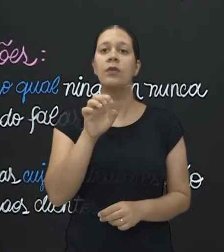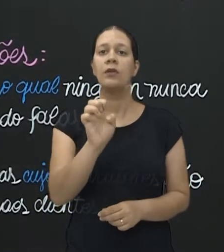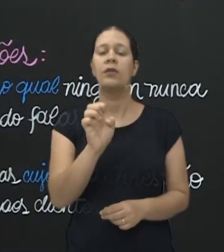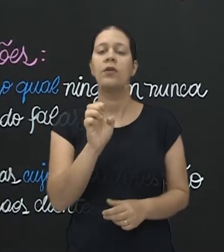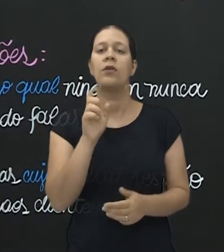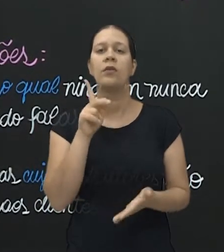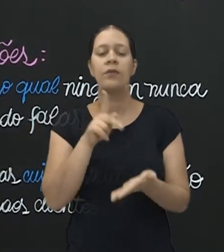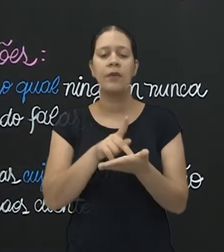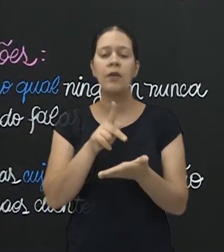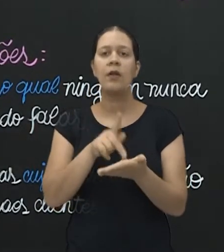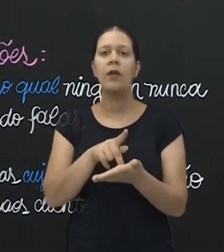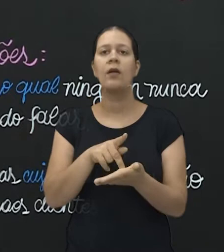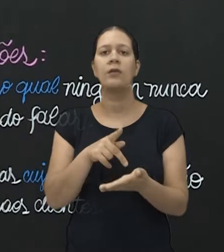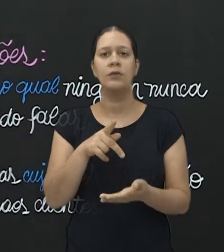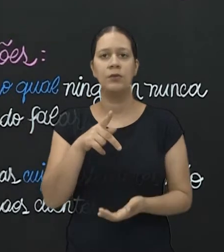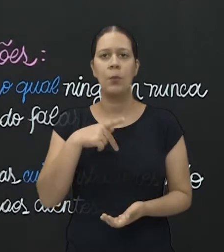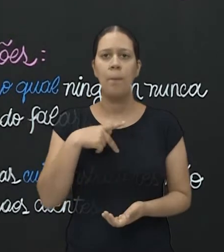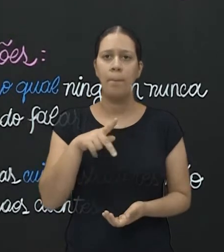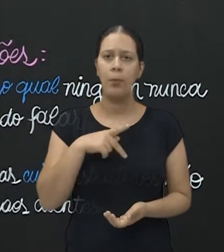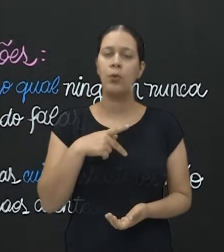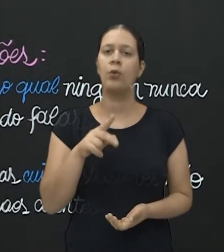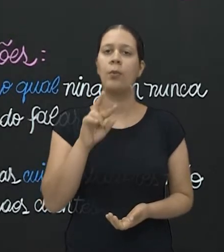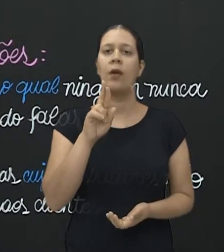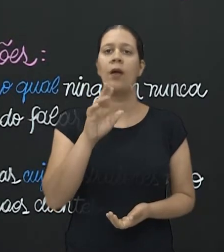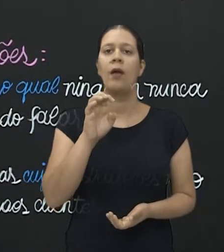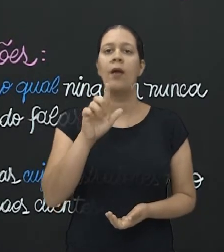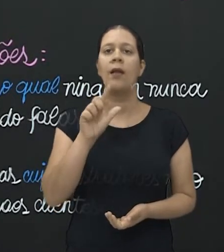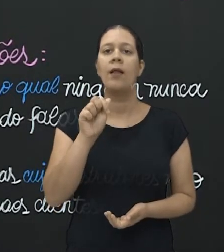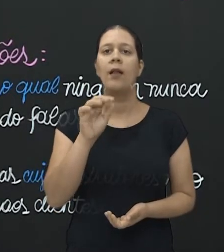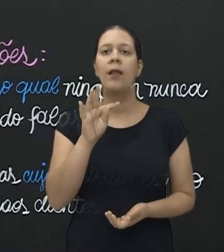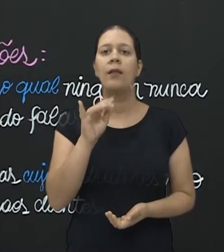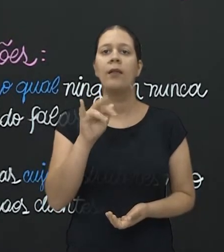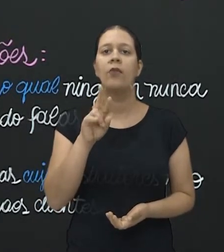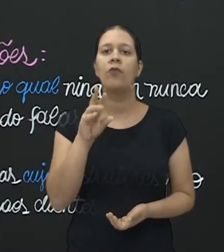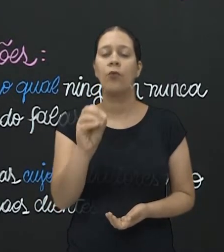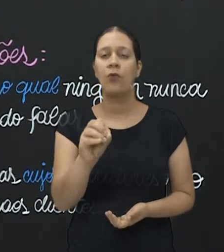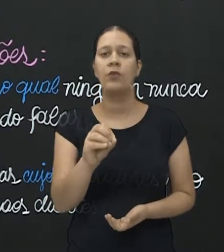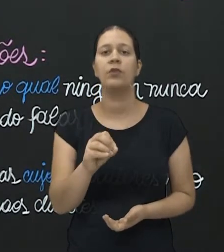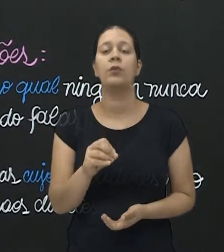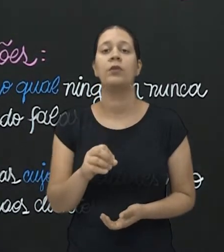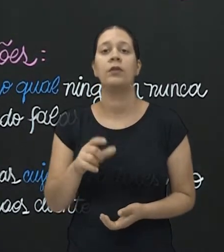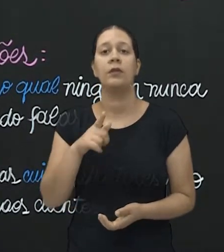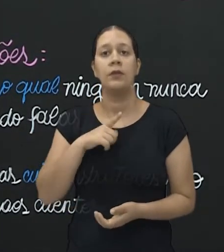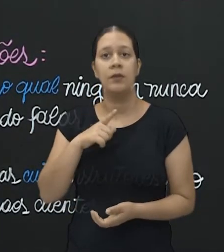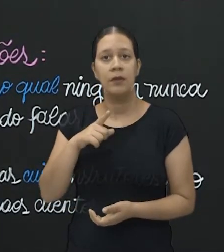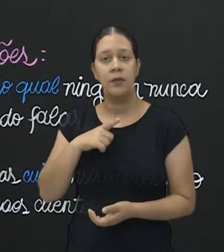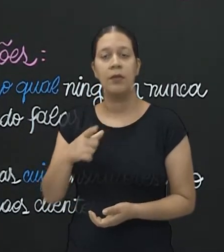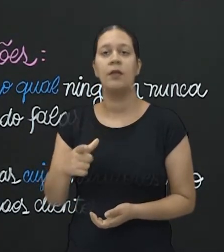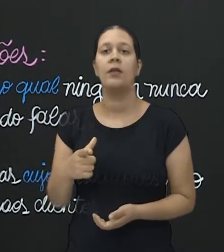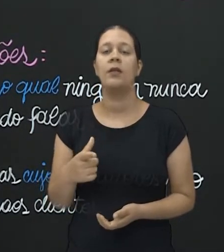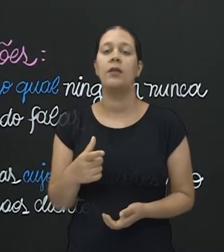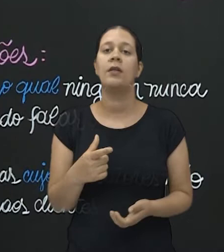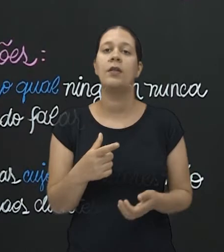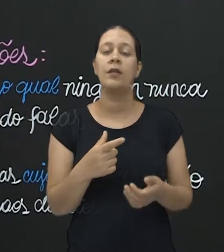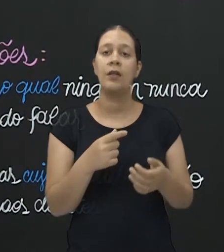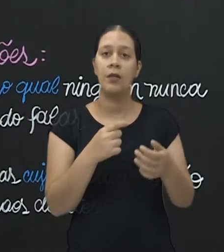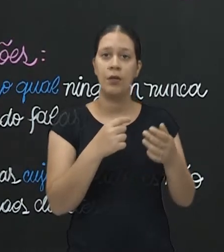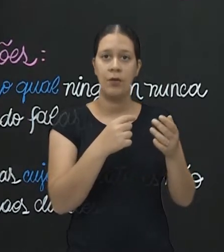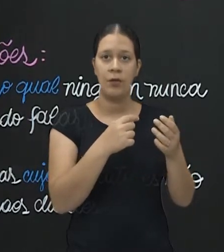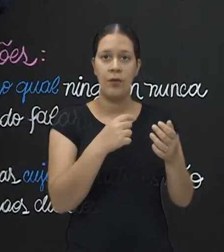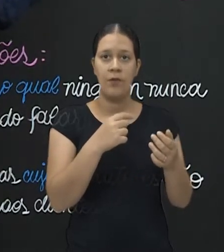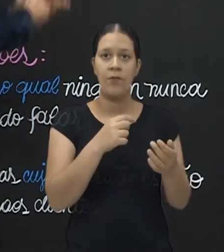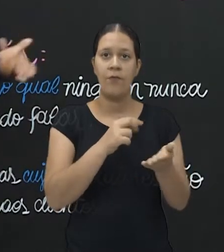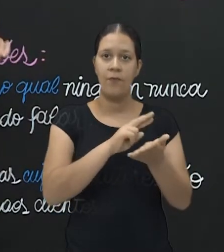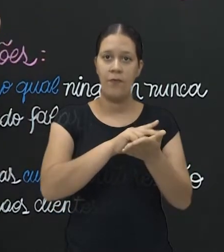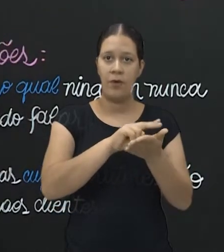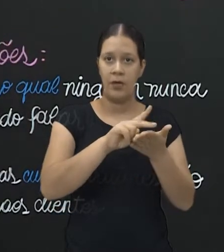fato, é um pronome relativo. Os pronomes relativos são divididos em invariáveis e